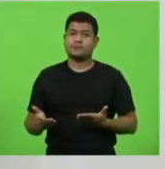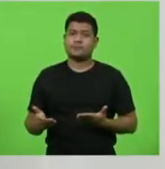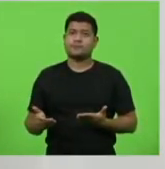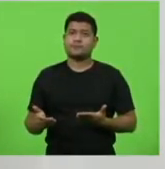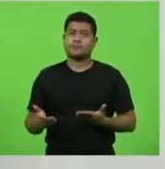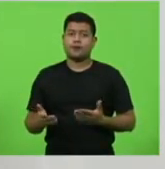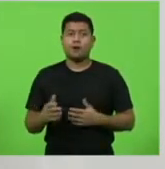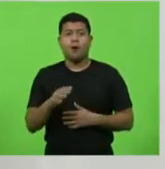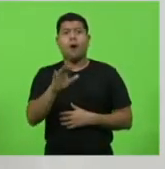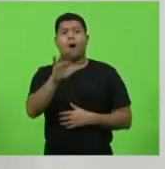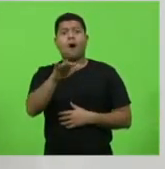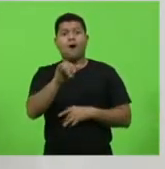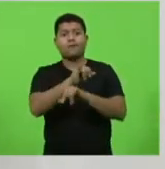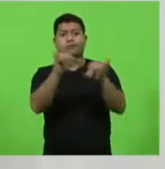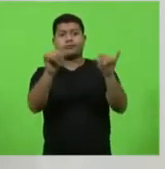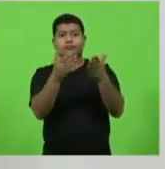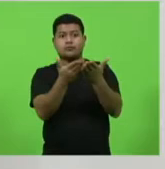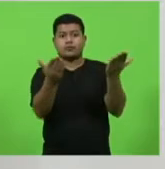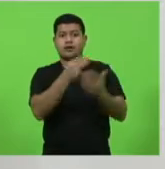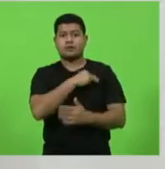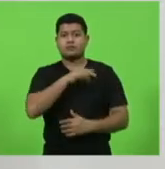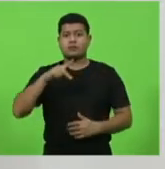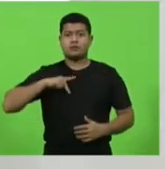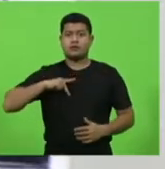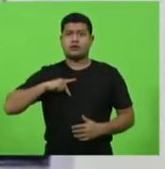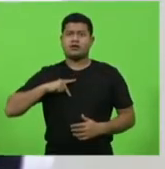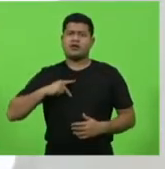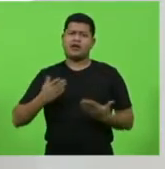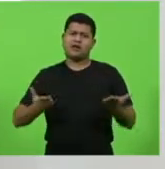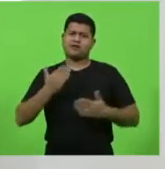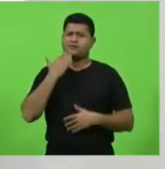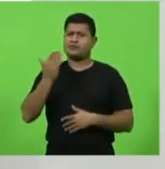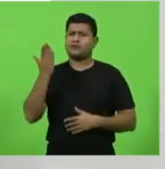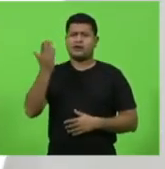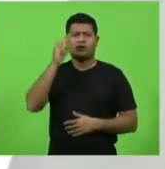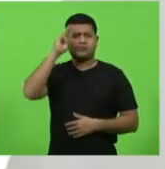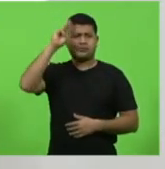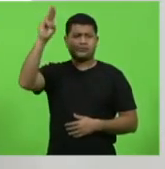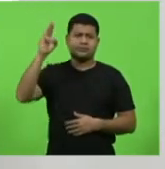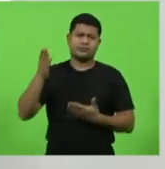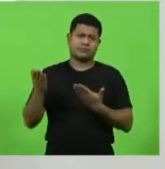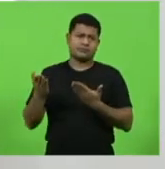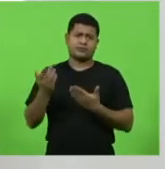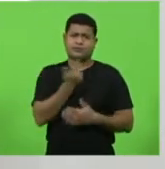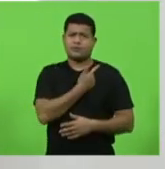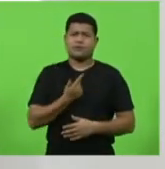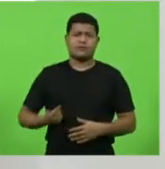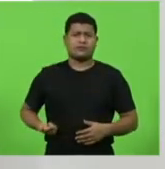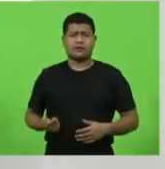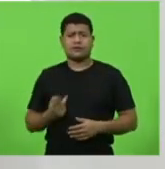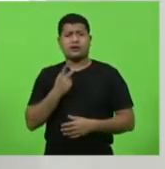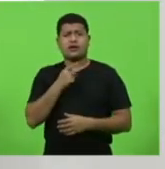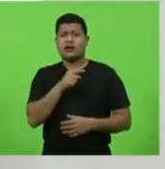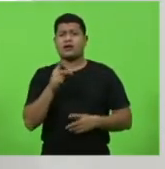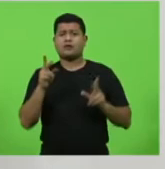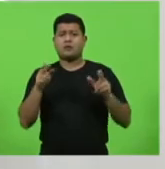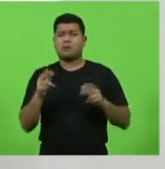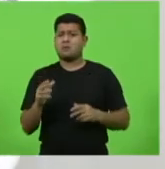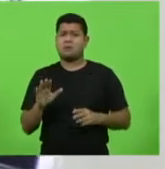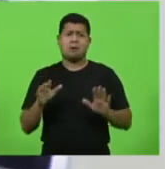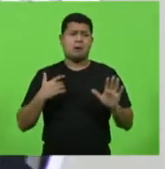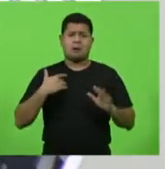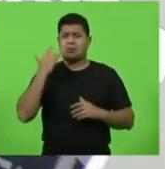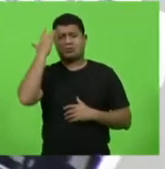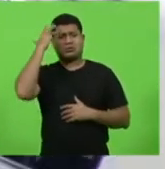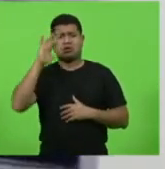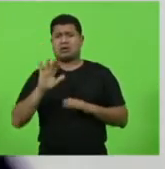Ministério Público, é claro que eu não vou pedir para o Moisés, né? Se eu pedir para o governador Moisés, ele vai dizer igual o Lula, estou sabendo de